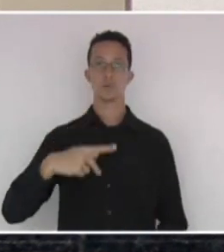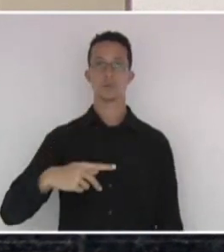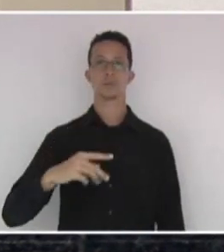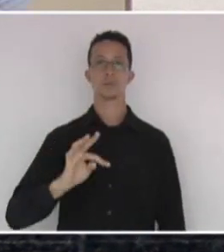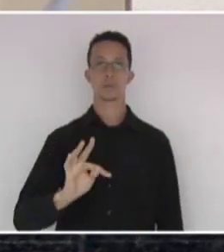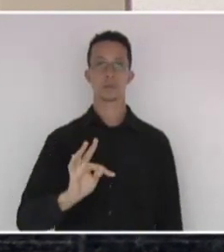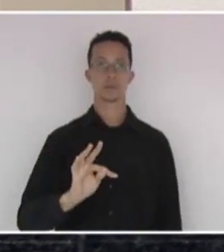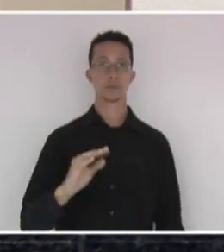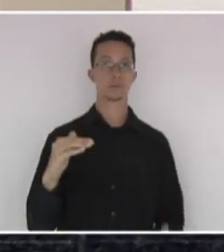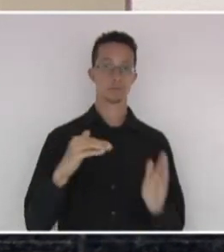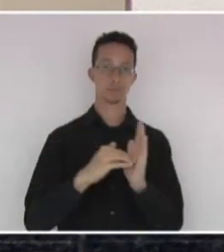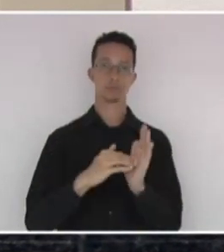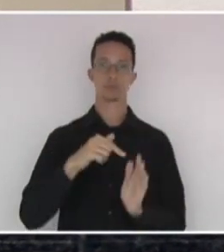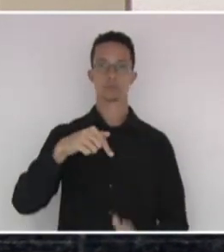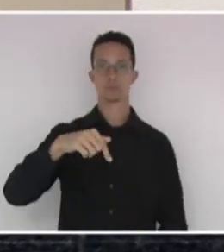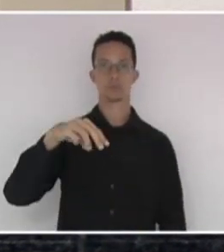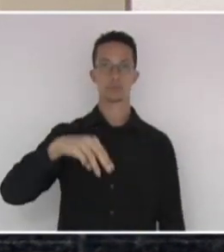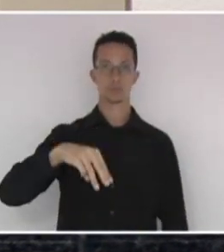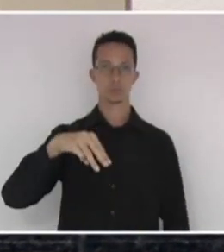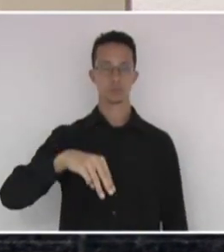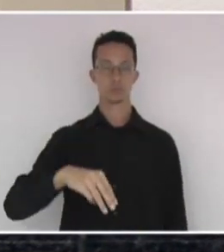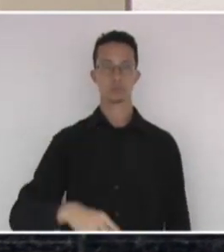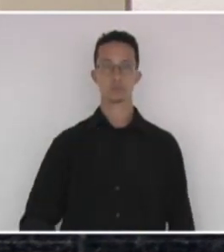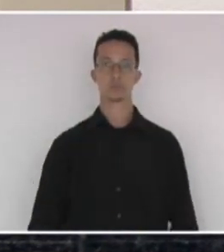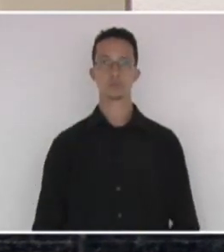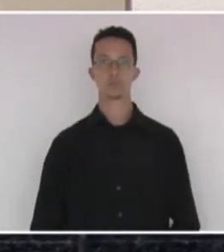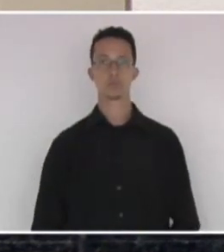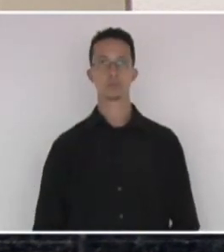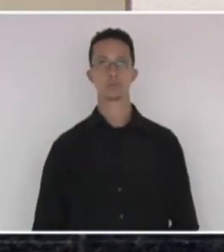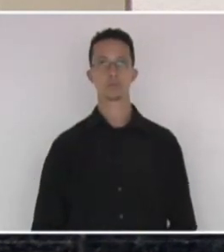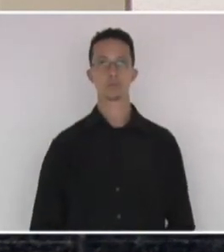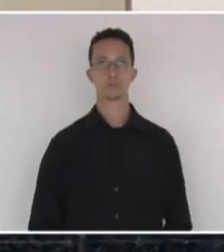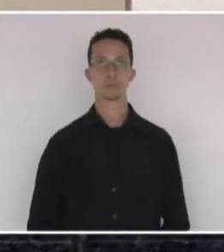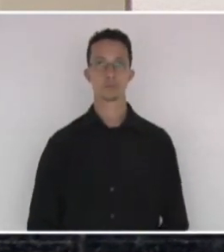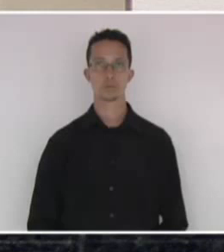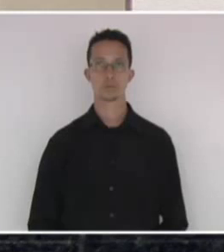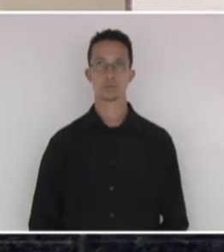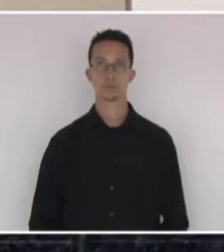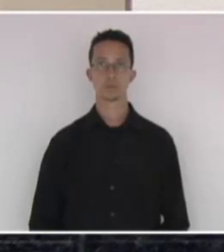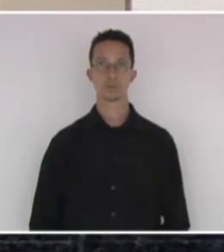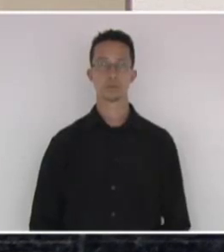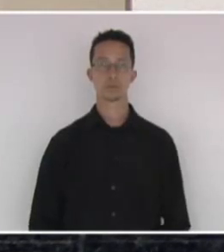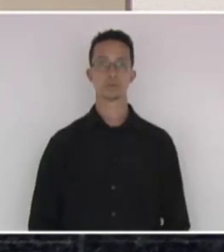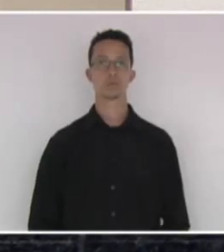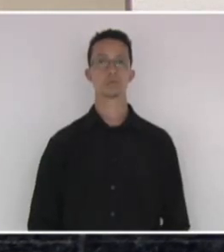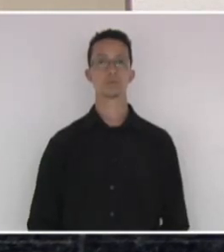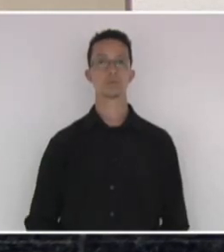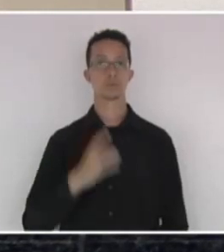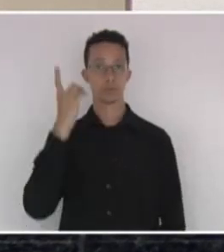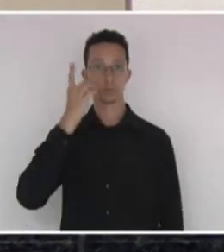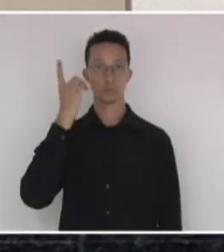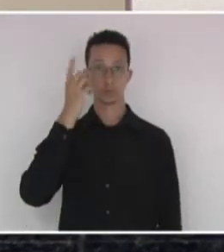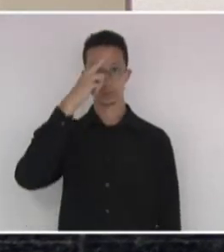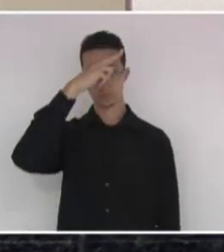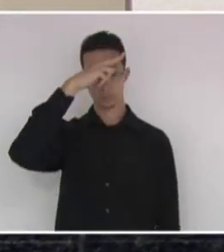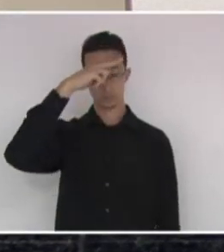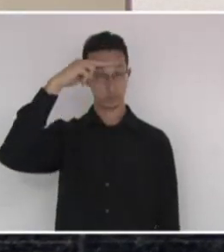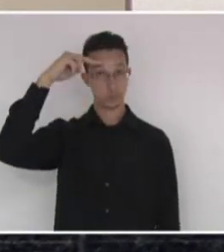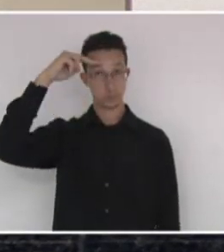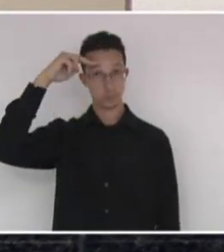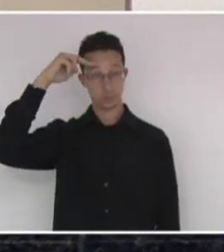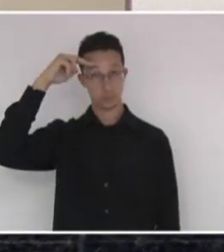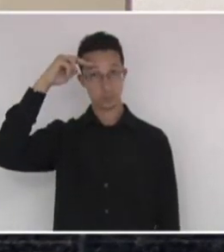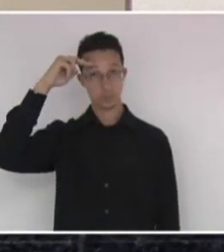Trabalhadores, por até 7 minutos. Com a palavra, o nobre deputado Neudi Sareta, representante da cidade